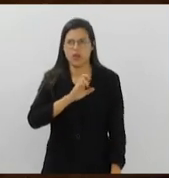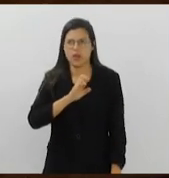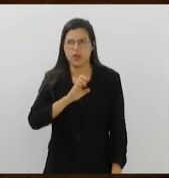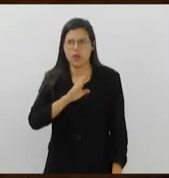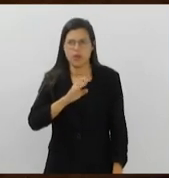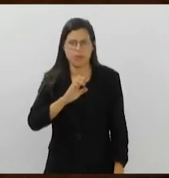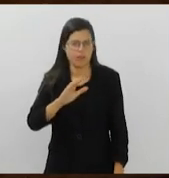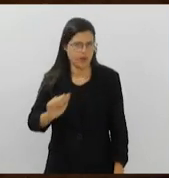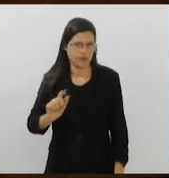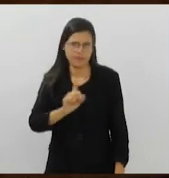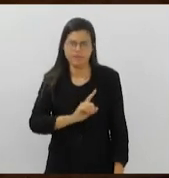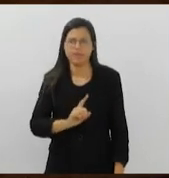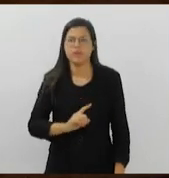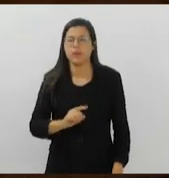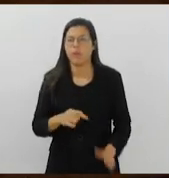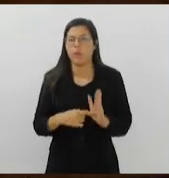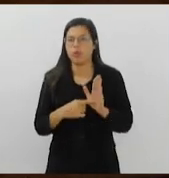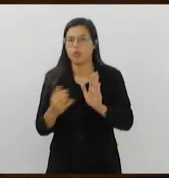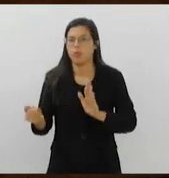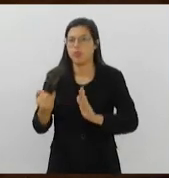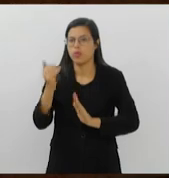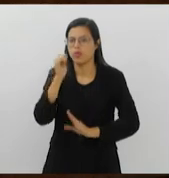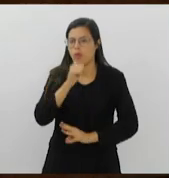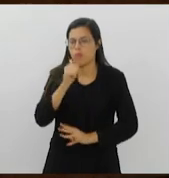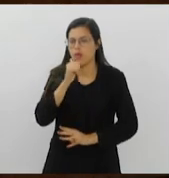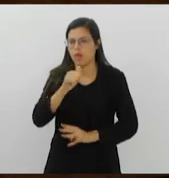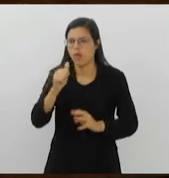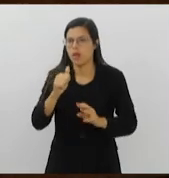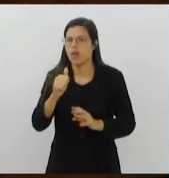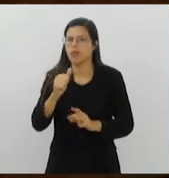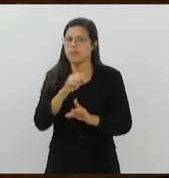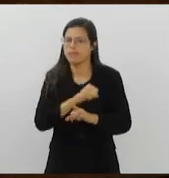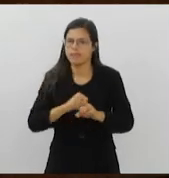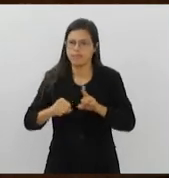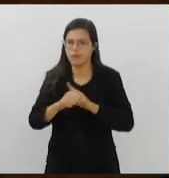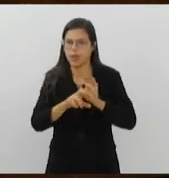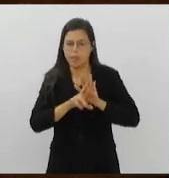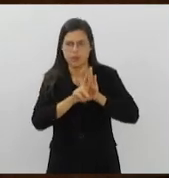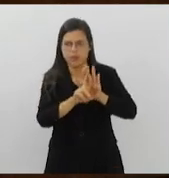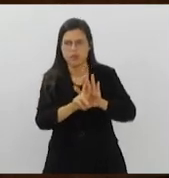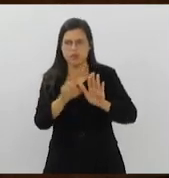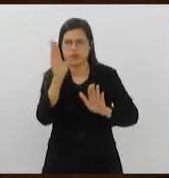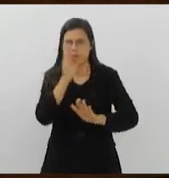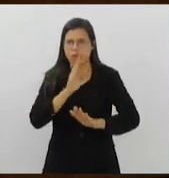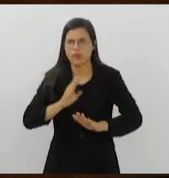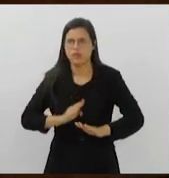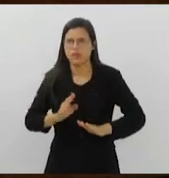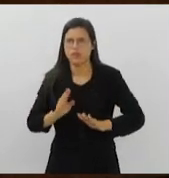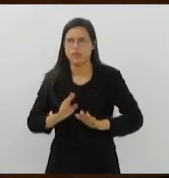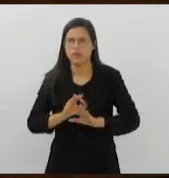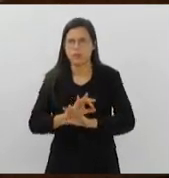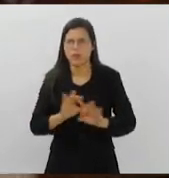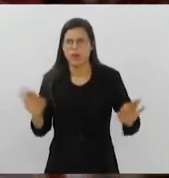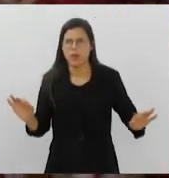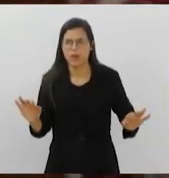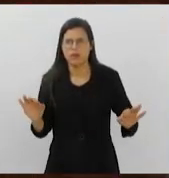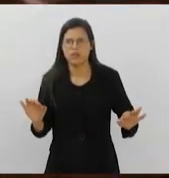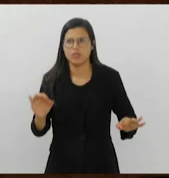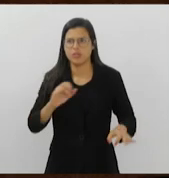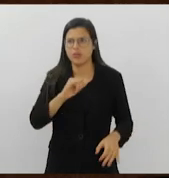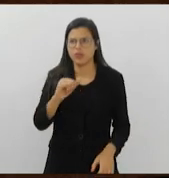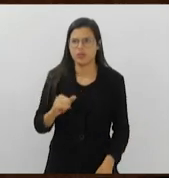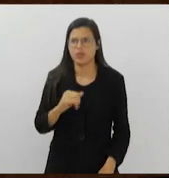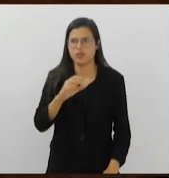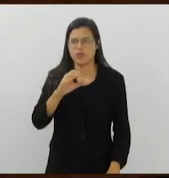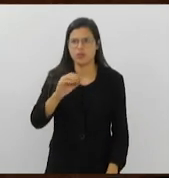da mulher, né, dentro da sociedade, hoje representando o nosso país de forma tão brilhante. Josemar, vamos estender essa